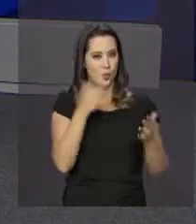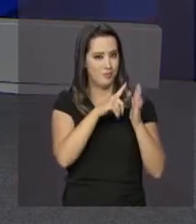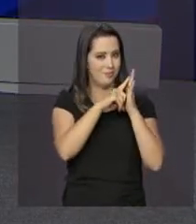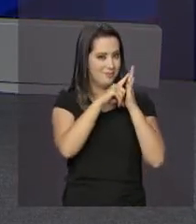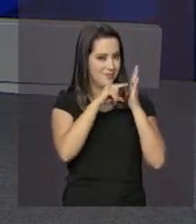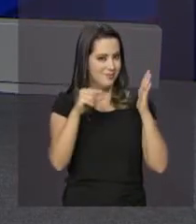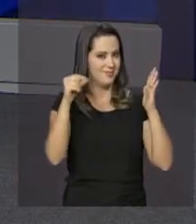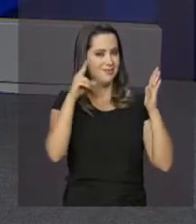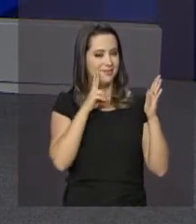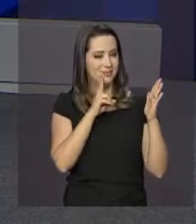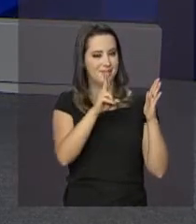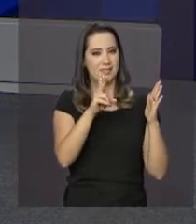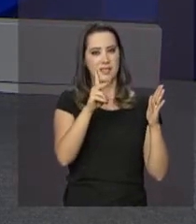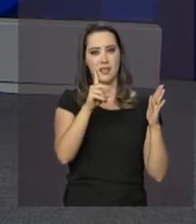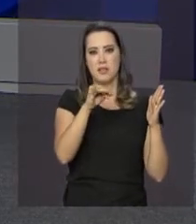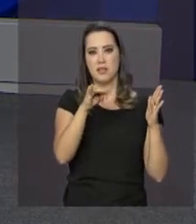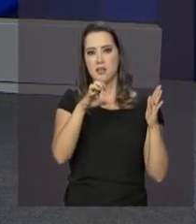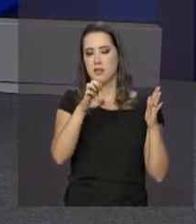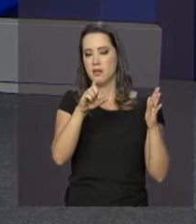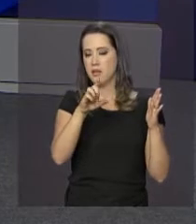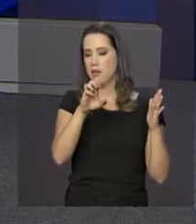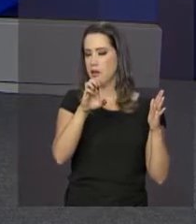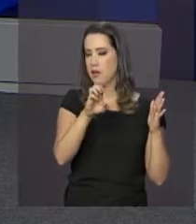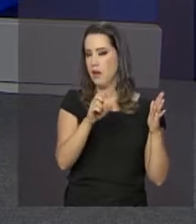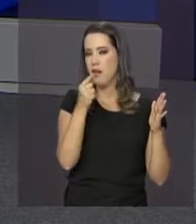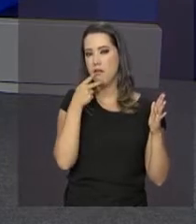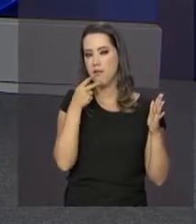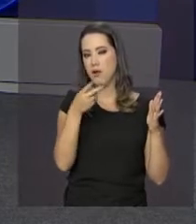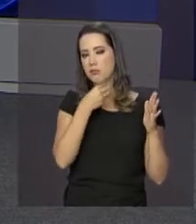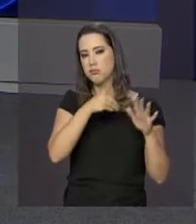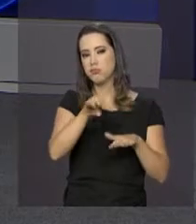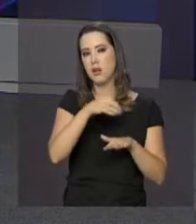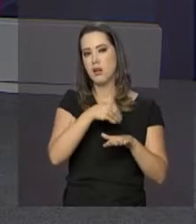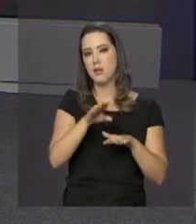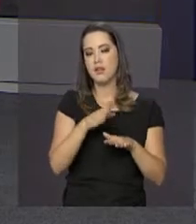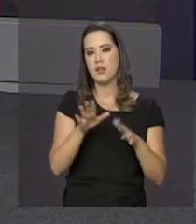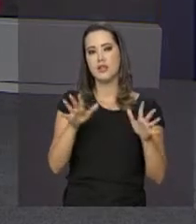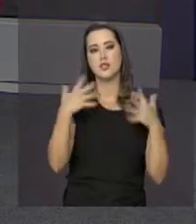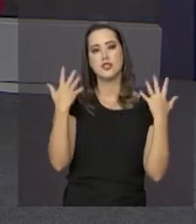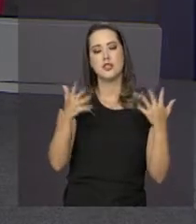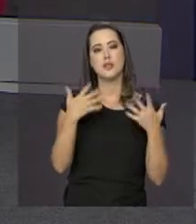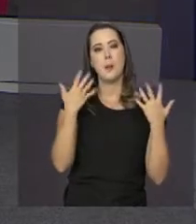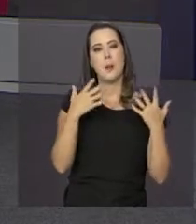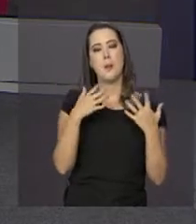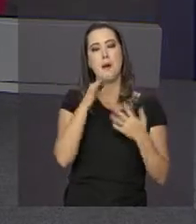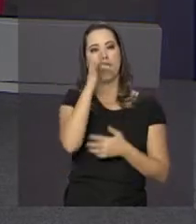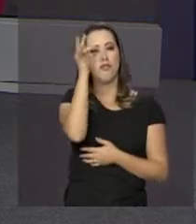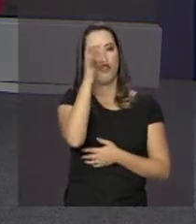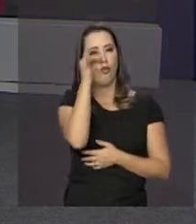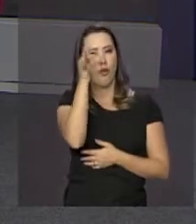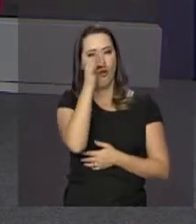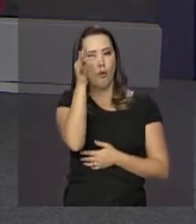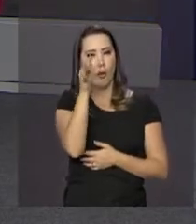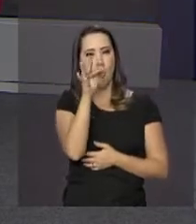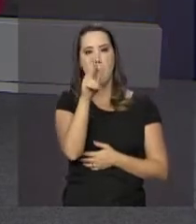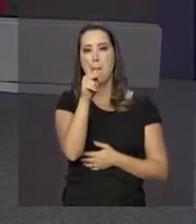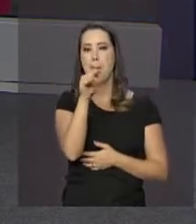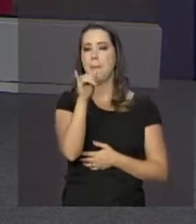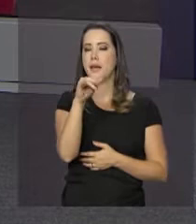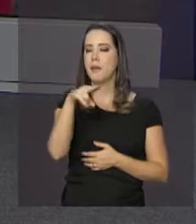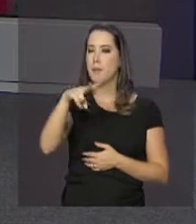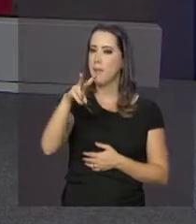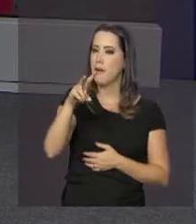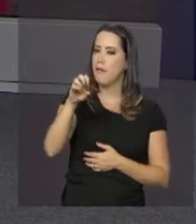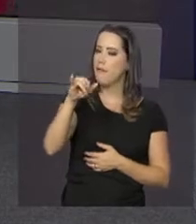porque a repórter daniela e popov tem informações sobre a primavera dos museus foi dani boa noite pra você